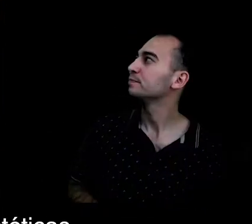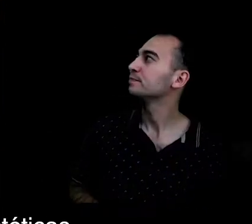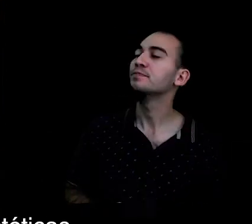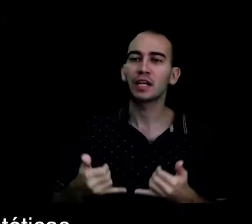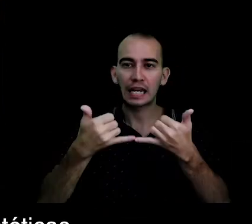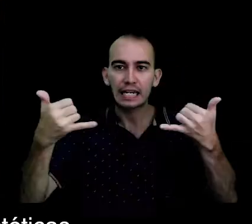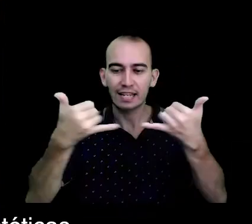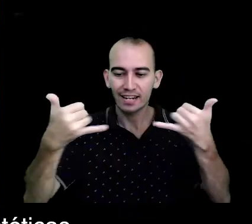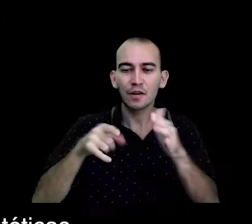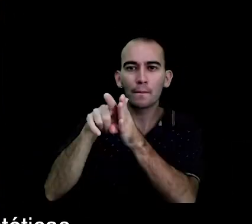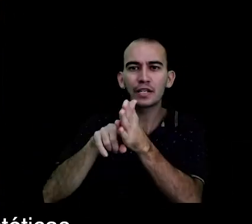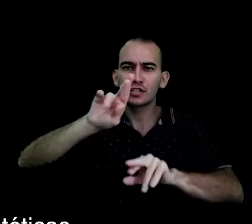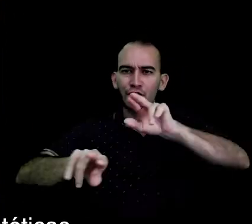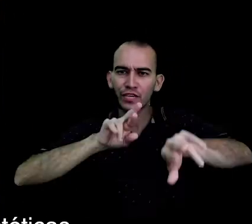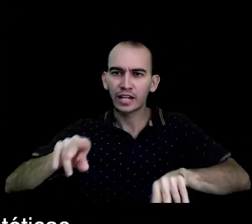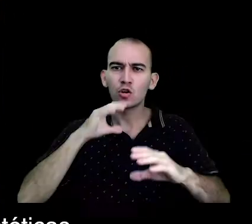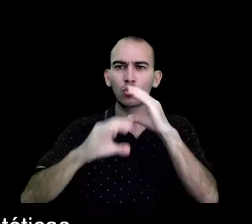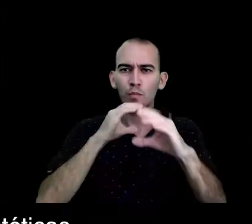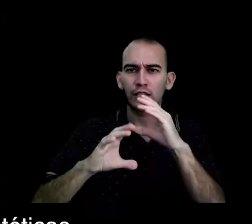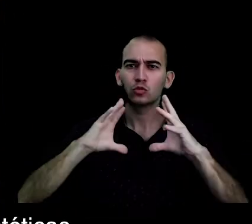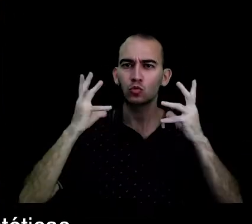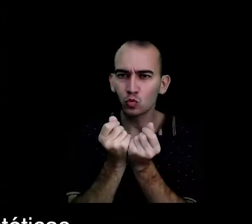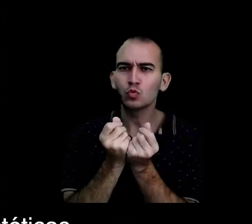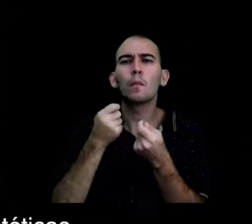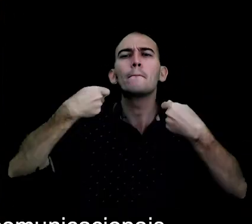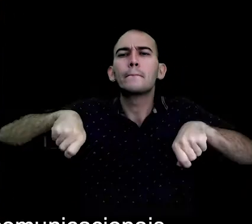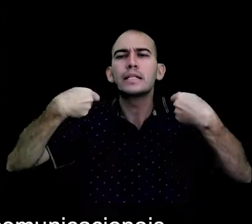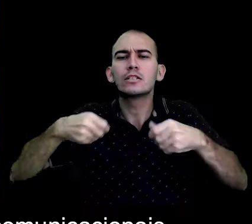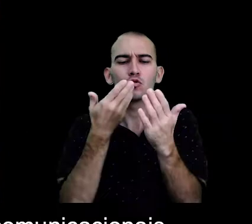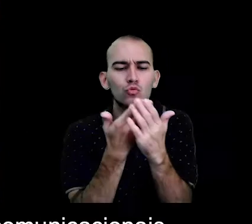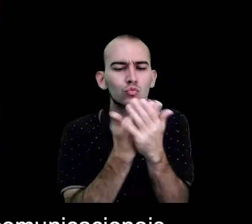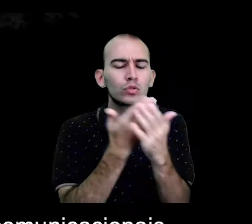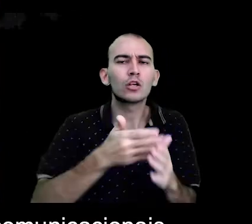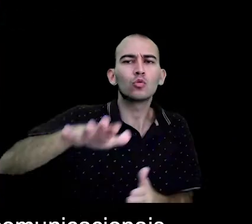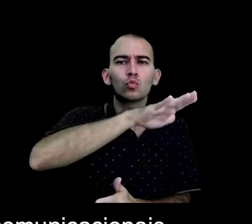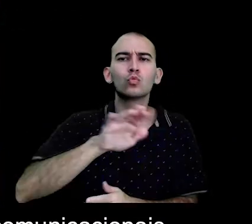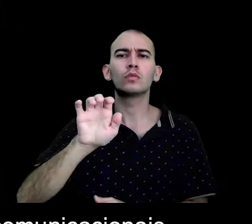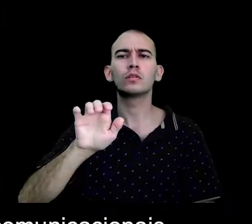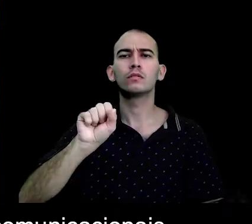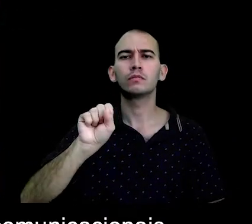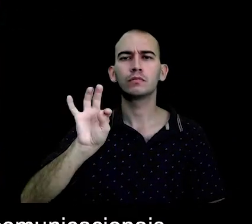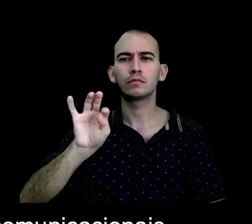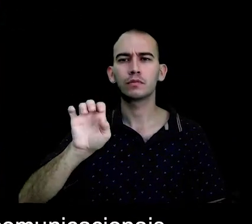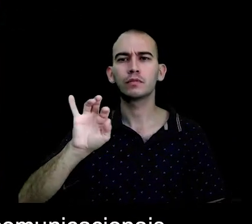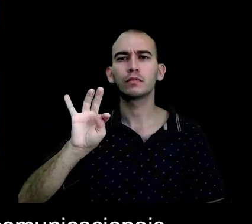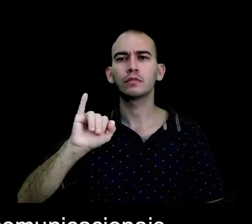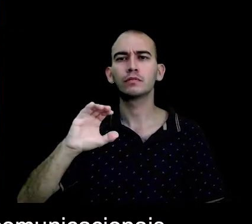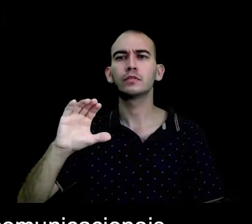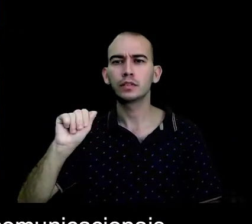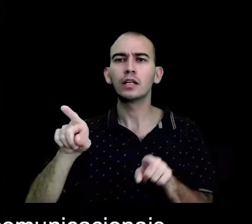entre comunicação e territorialidades a partir do estudo das estéticas, linguagens e discursos presentes